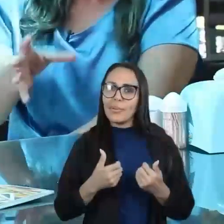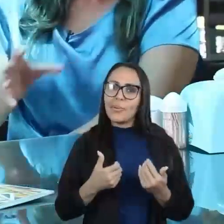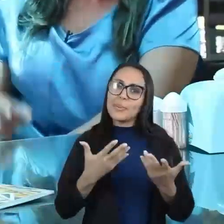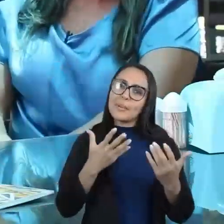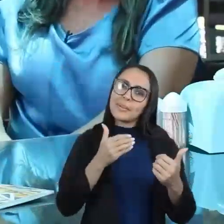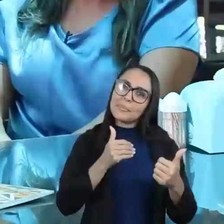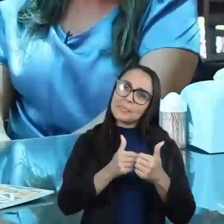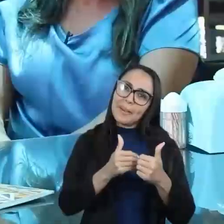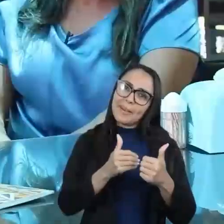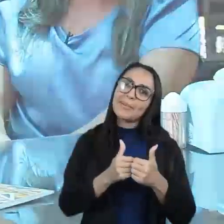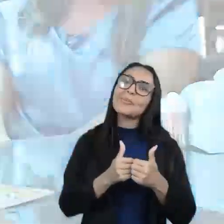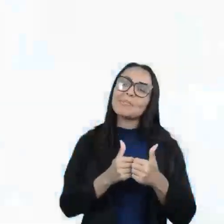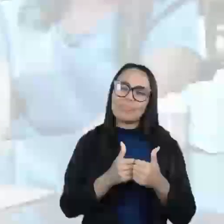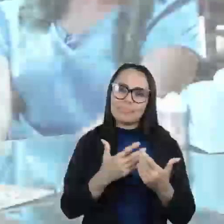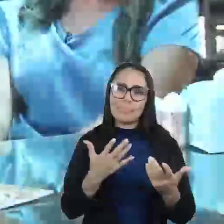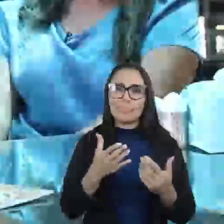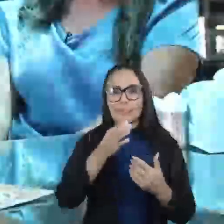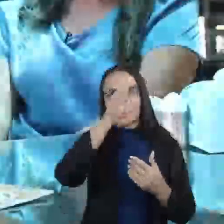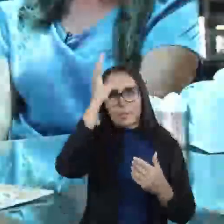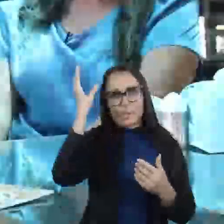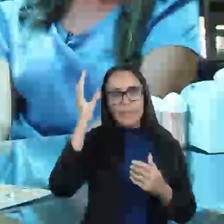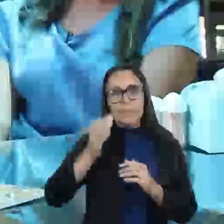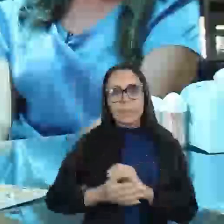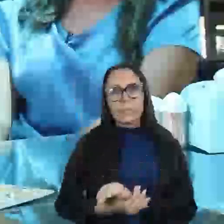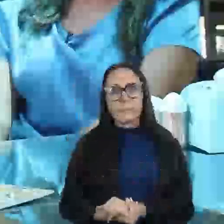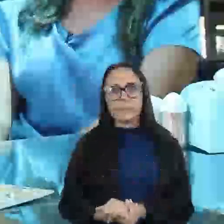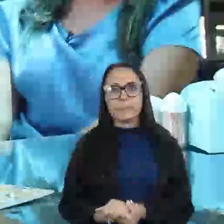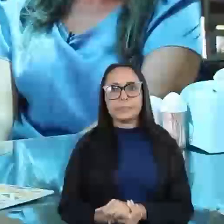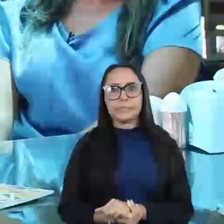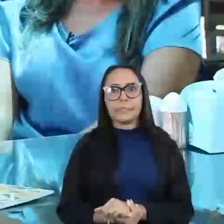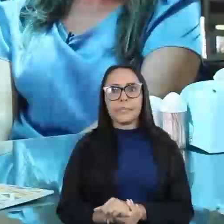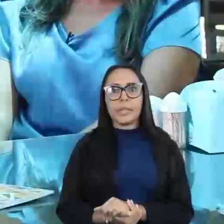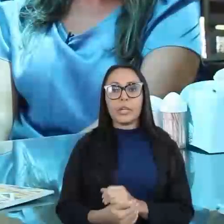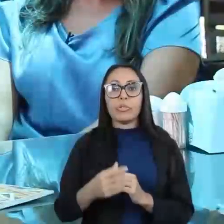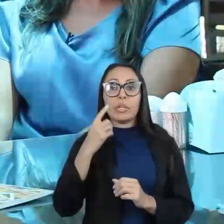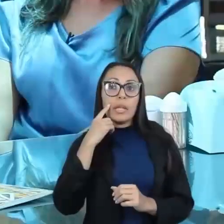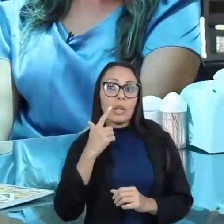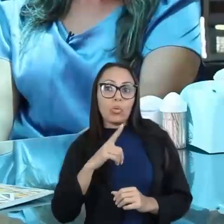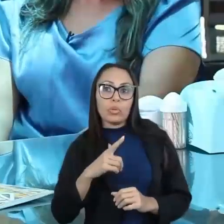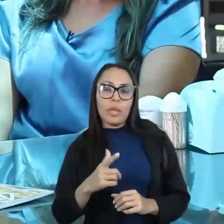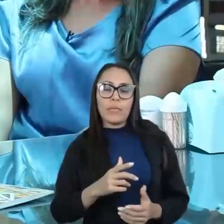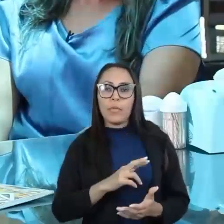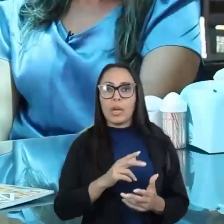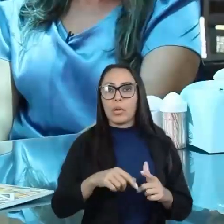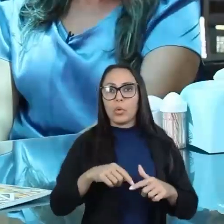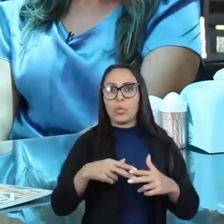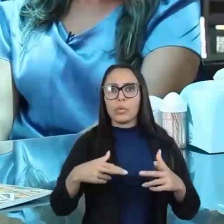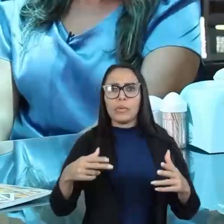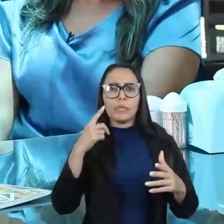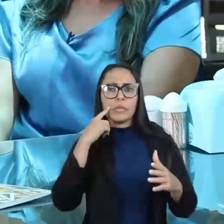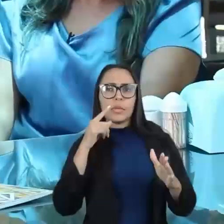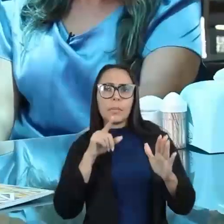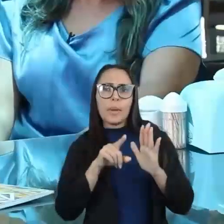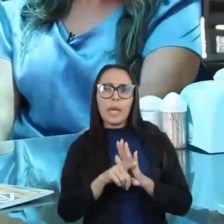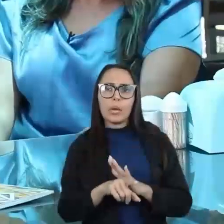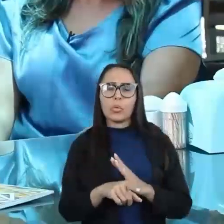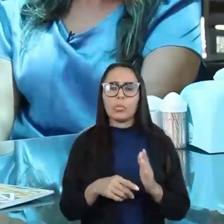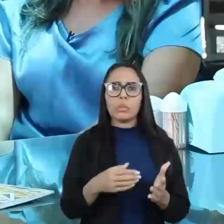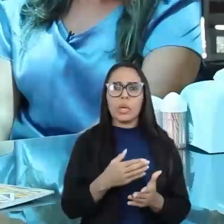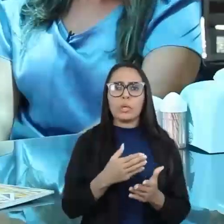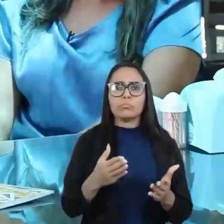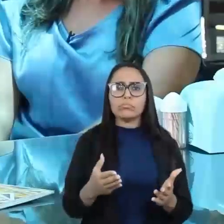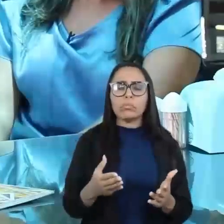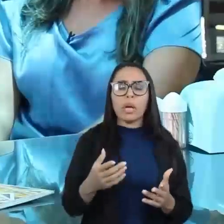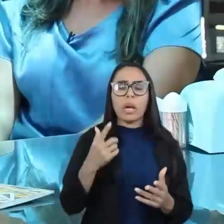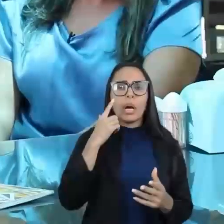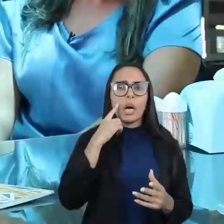perto das necessidades do cliente. Vendo isso, é que a gente entende muita coisa. Às vezes você pergunta ao seu colaborador e não é